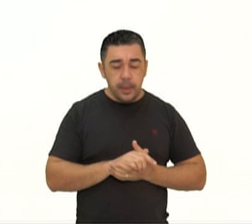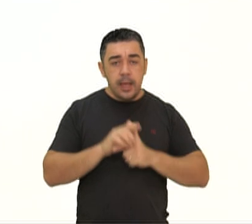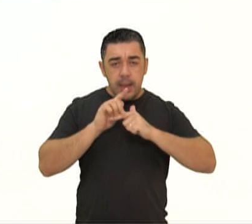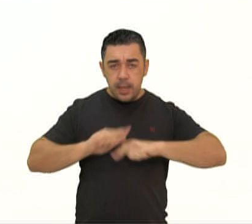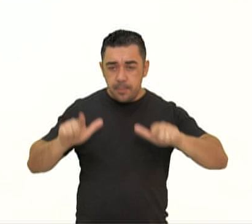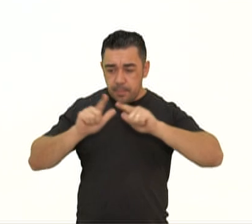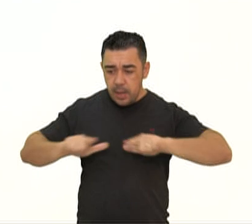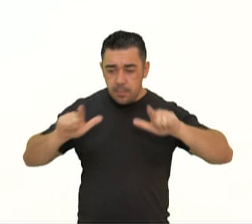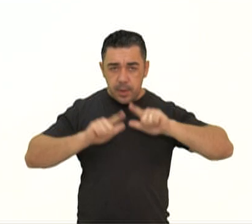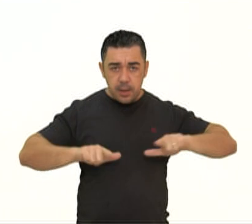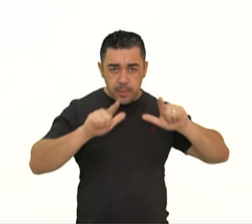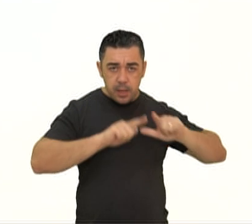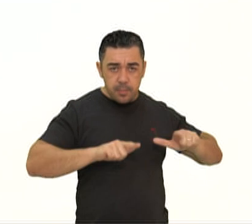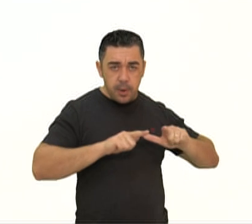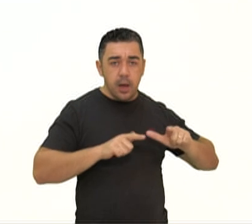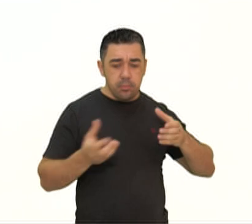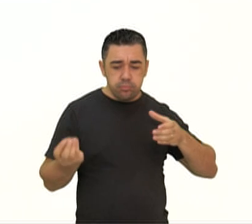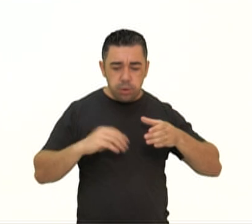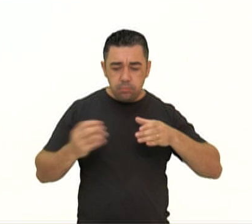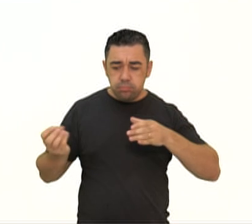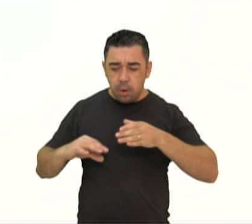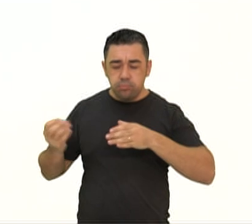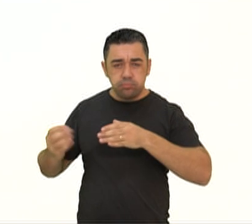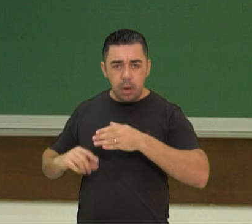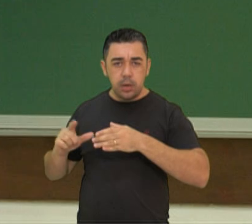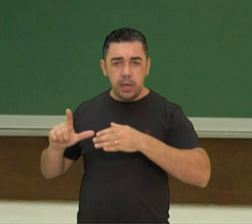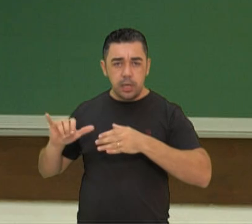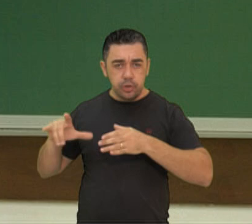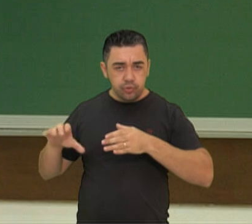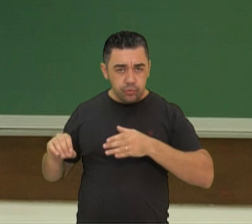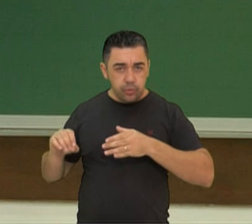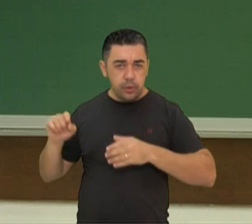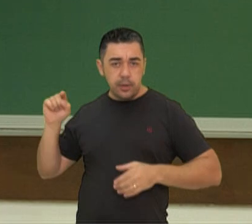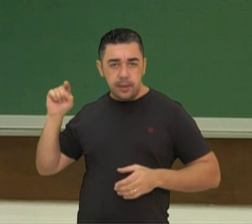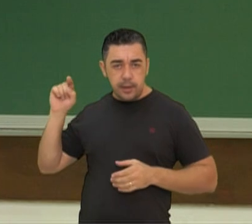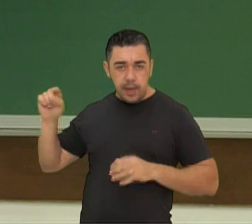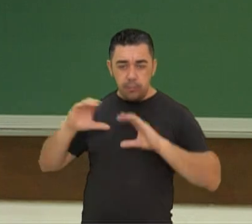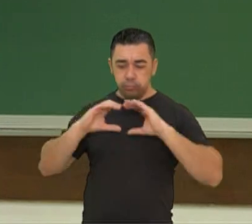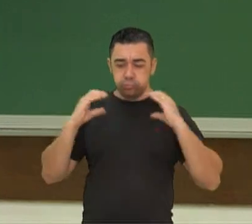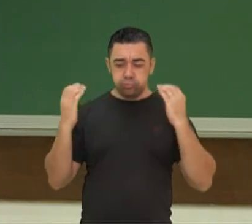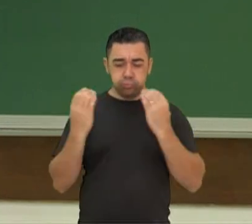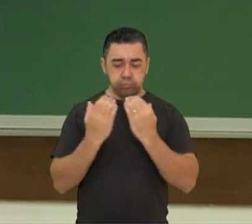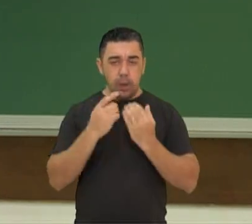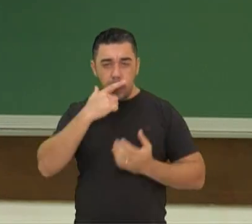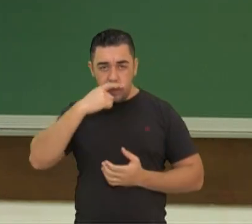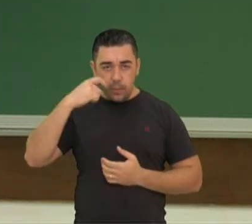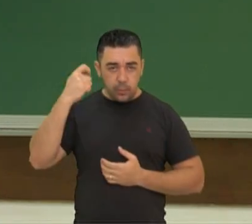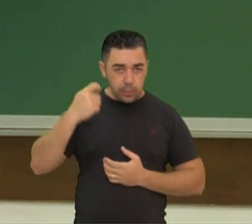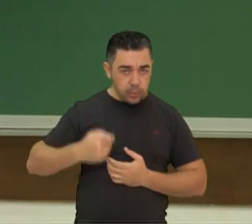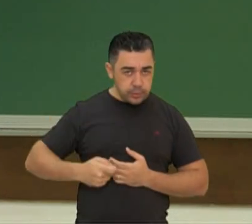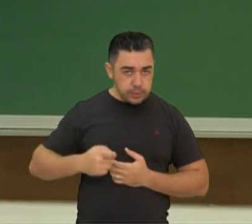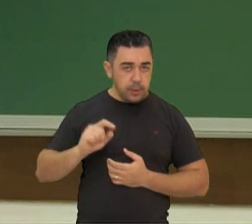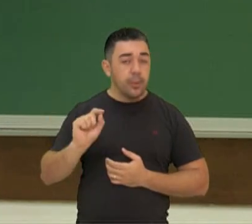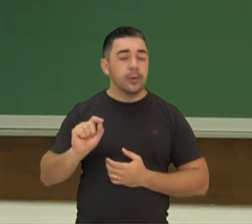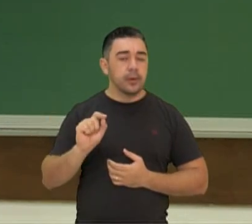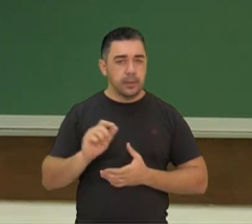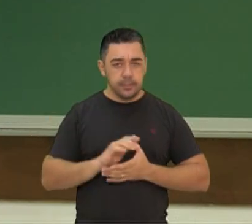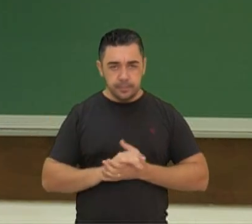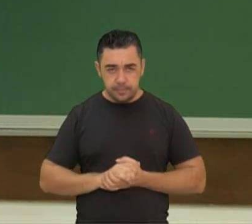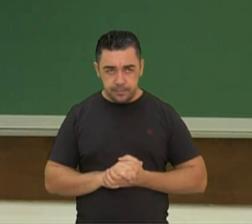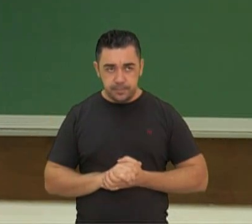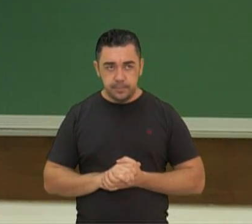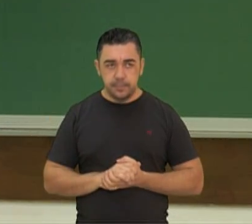Copa do Mundo de Futebol na Rússia. Então, peraí, vamos lá. A resposta correta é o fato